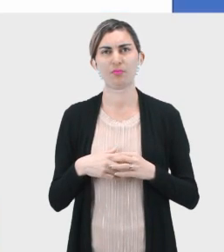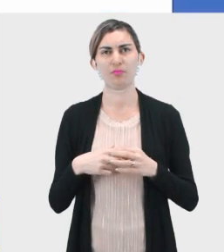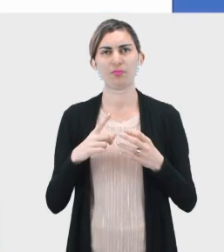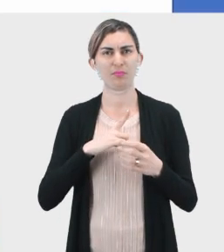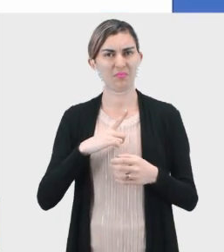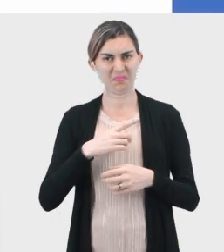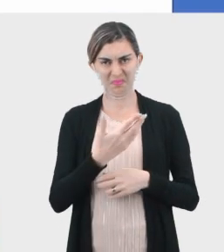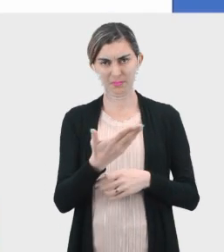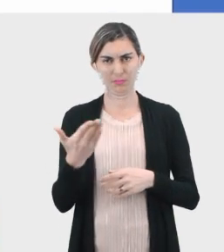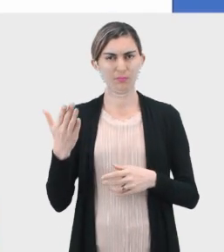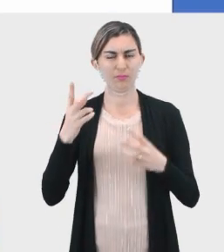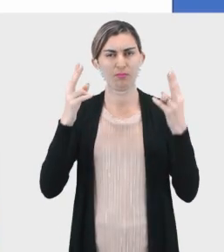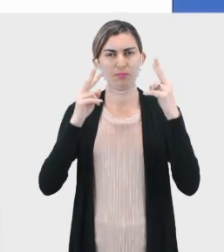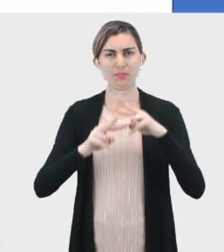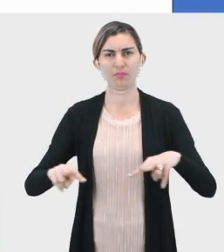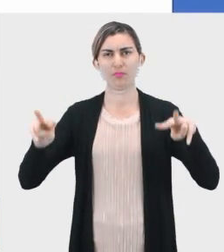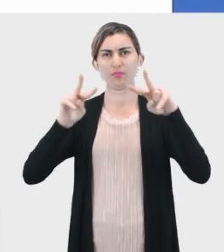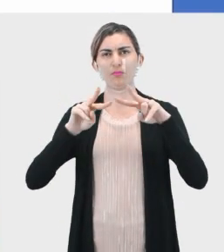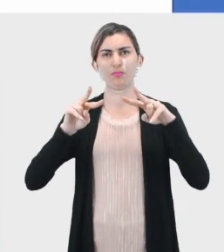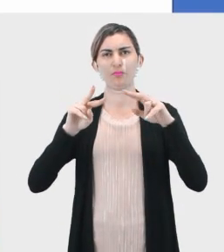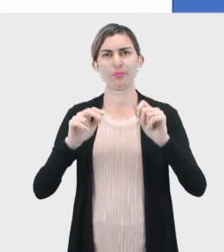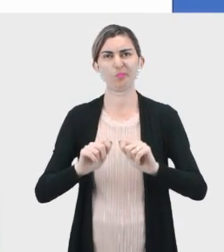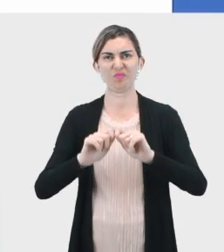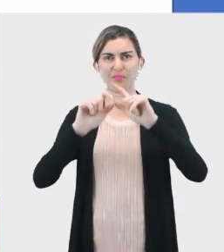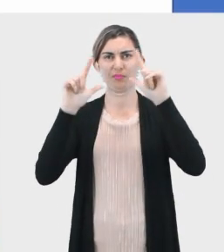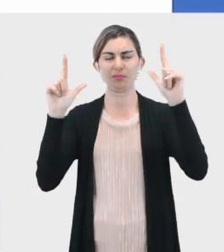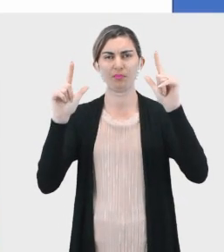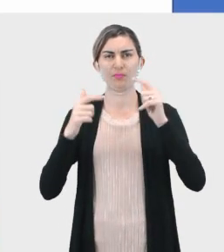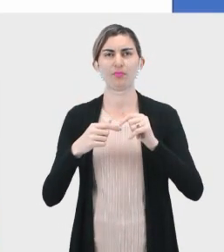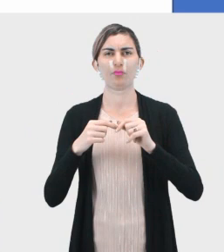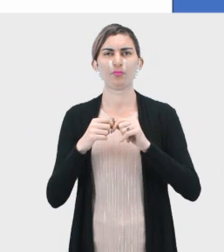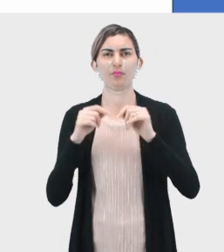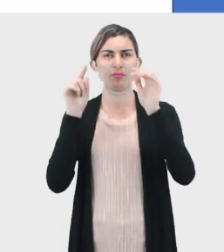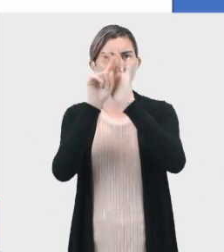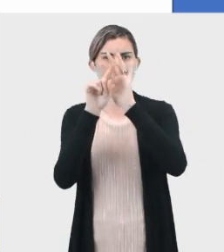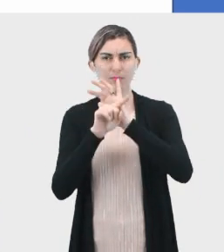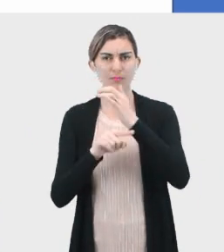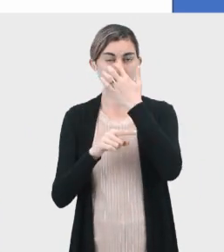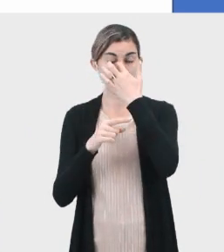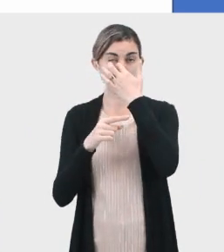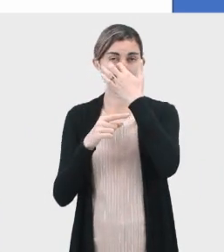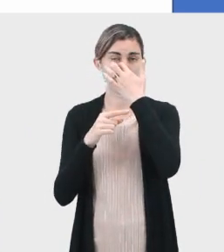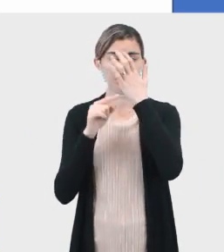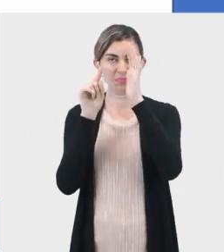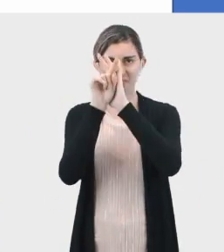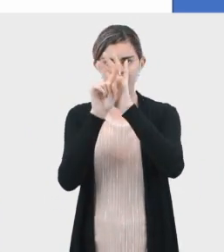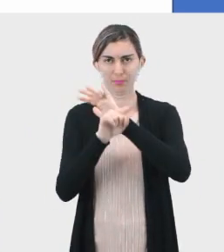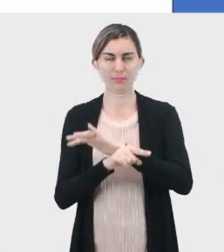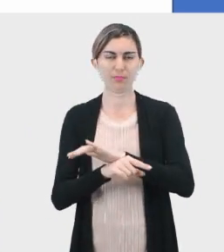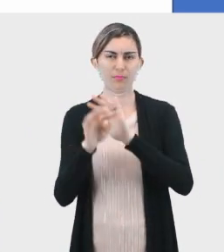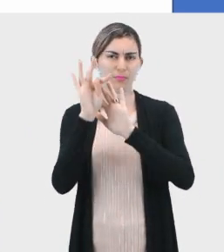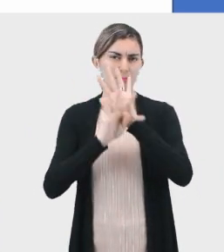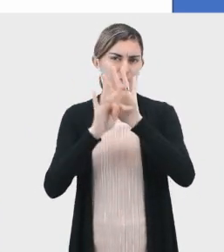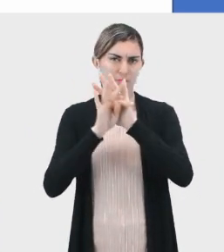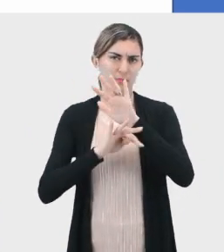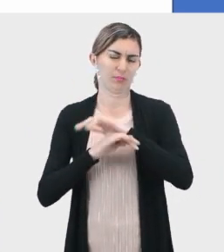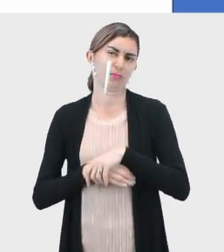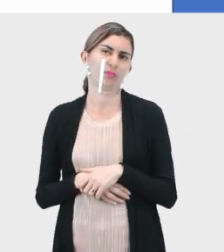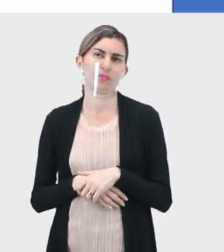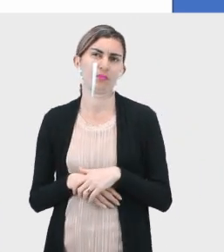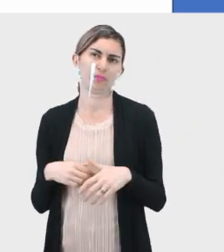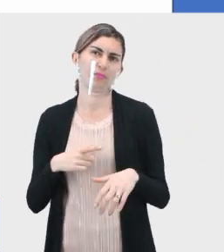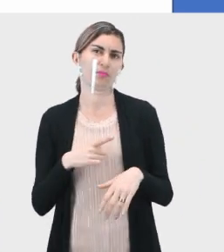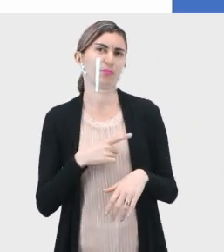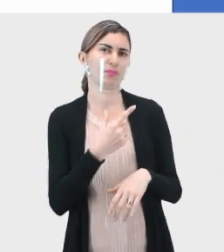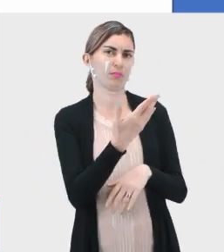Tendo isso, nós vemos aí questions about the text, questões sobre o texto. Temos